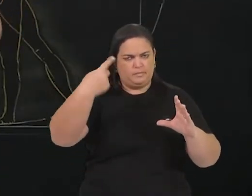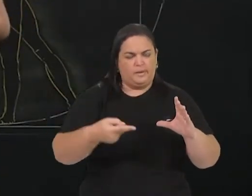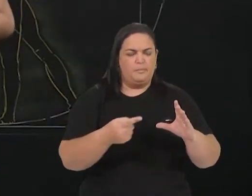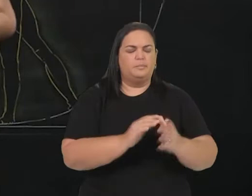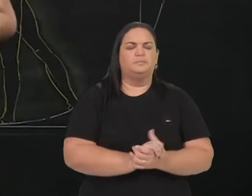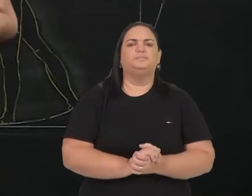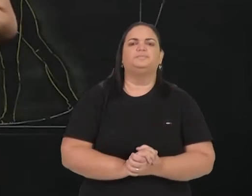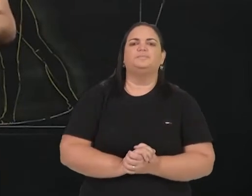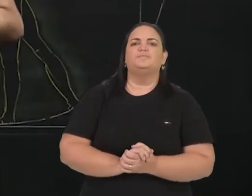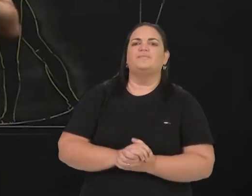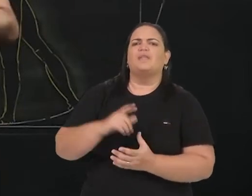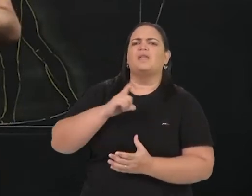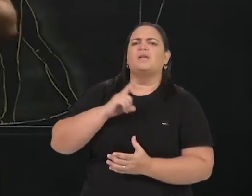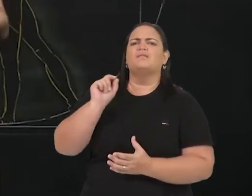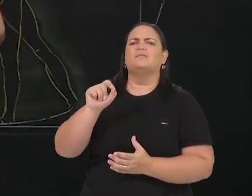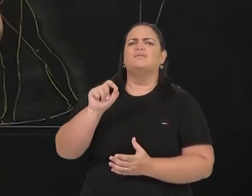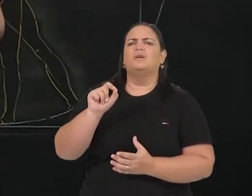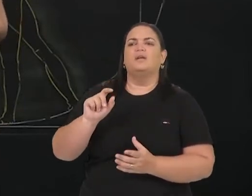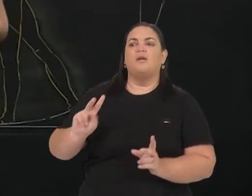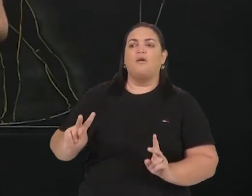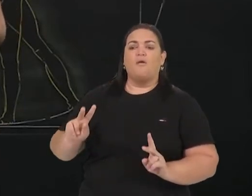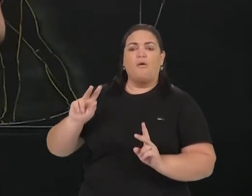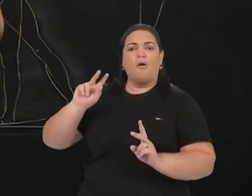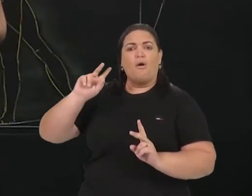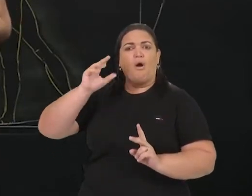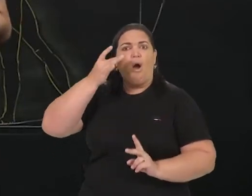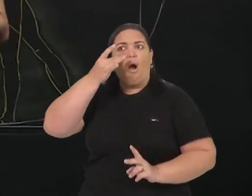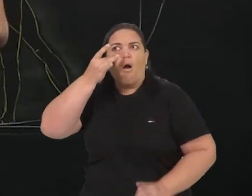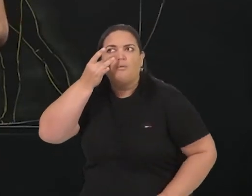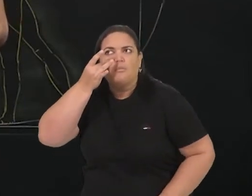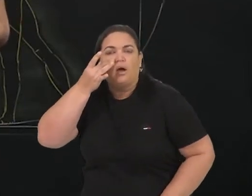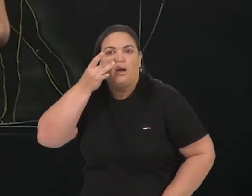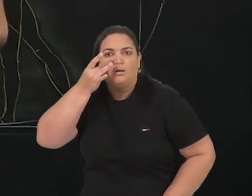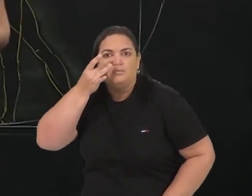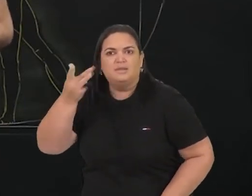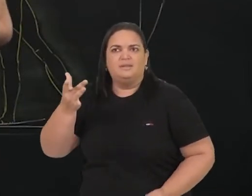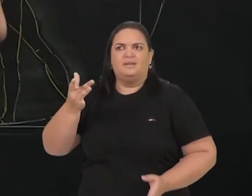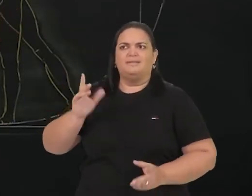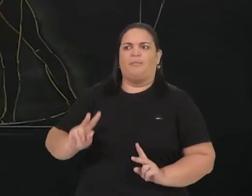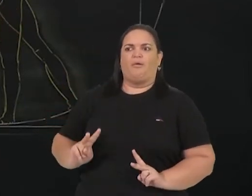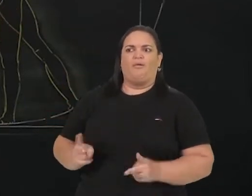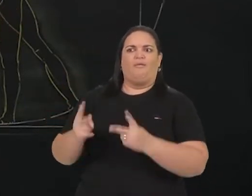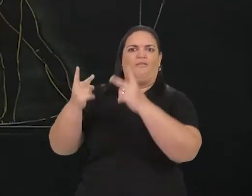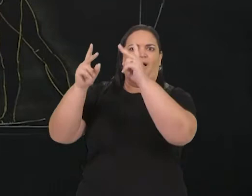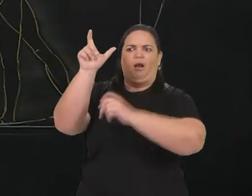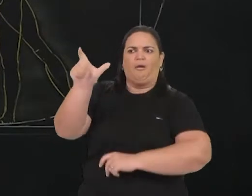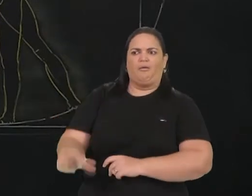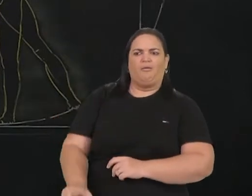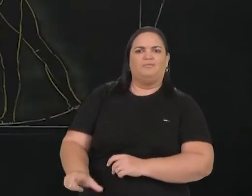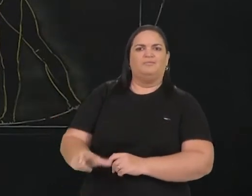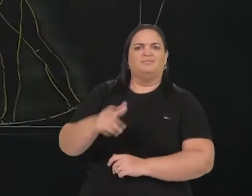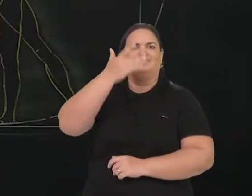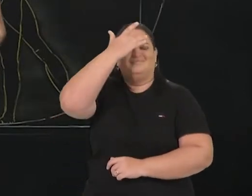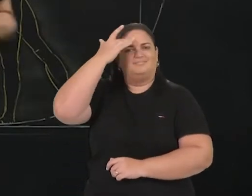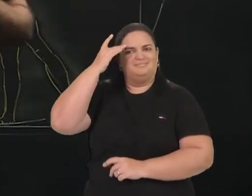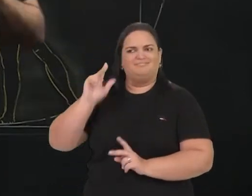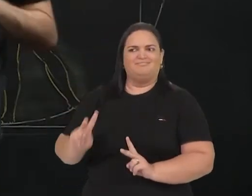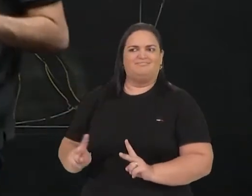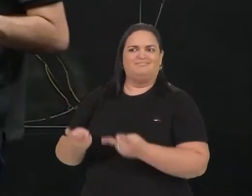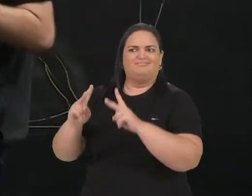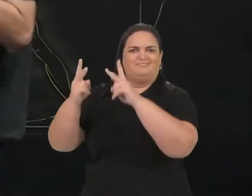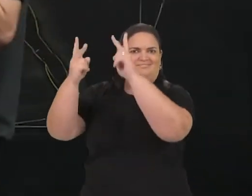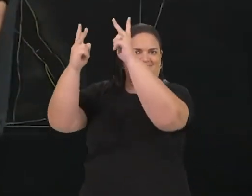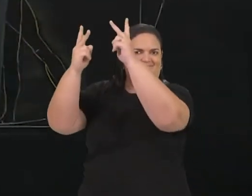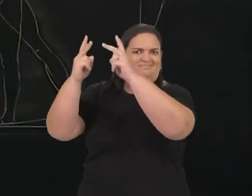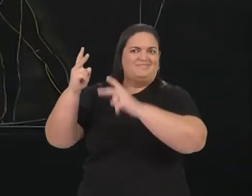desse movimento, foi a valorização da figura do homem, tá? Do ser humano nas artes.